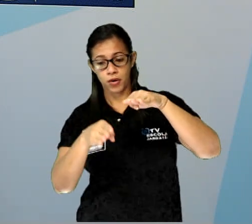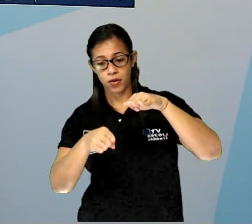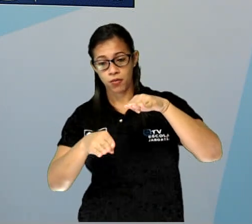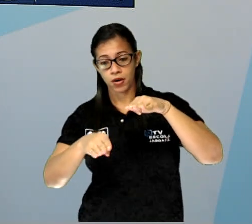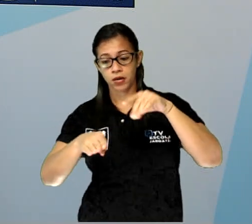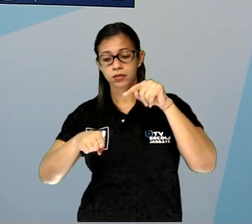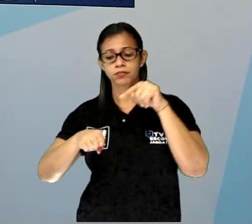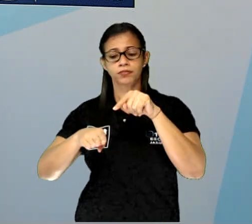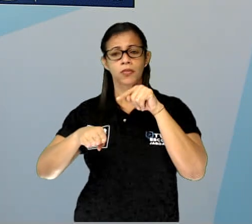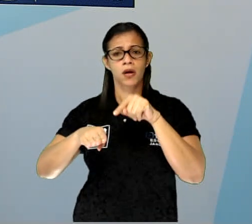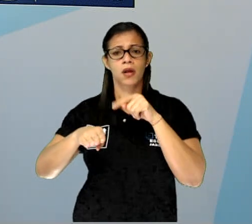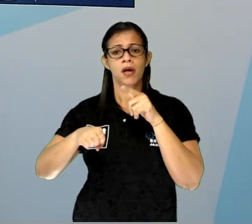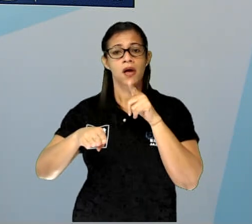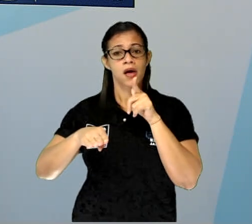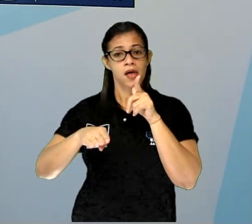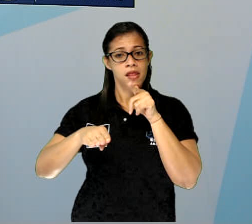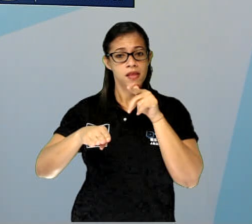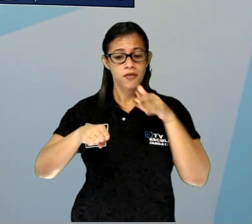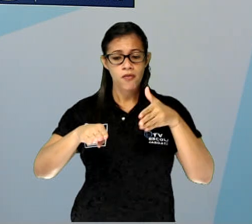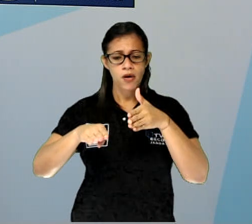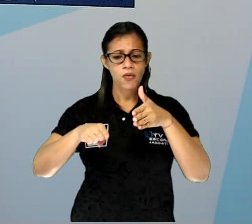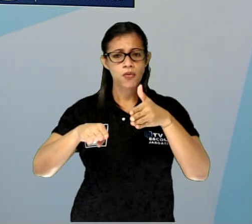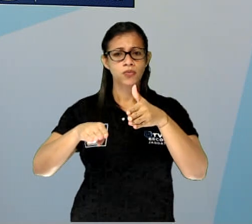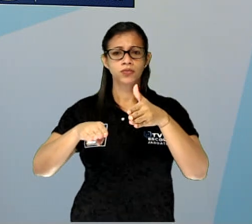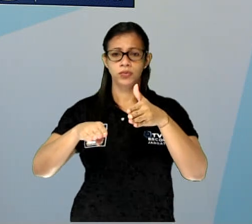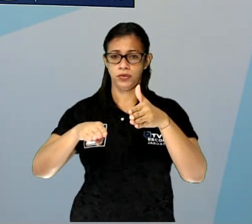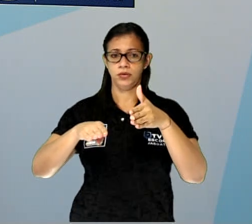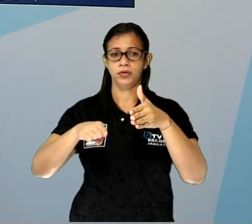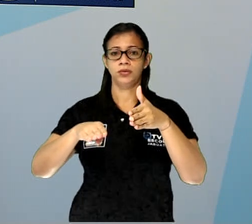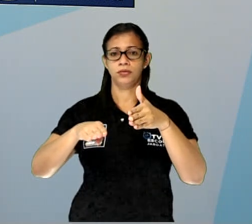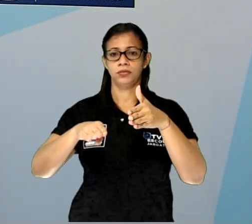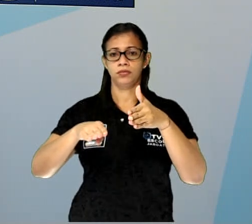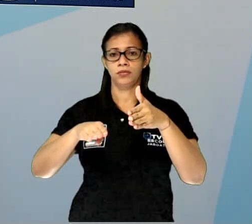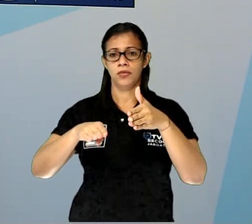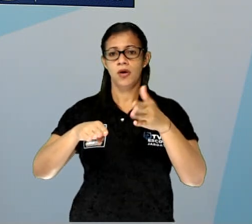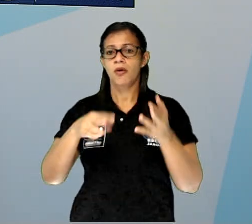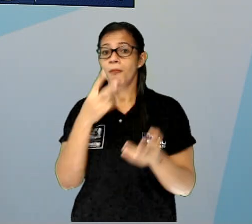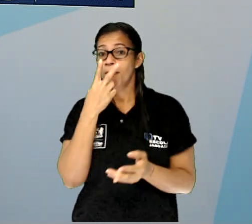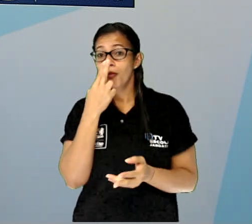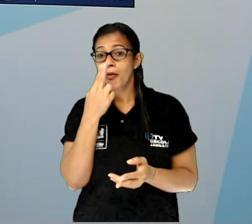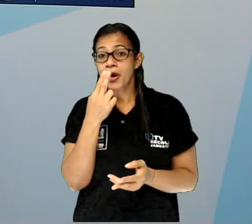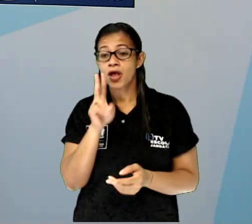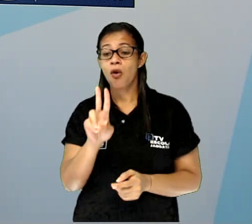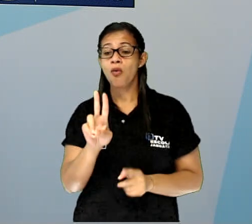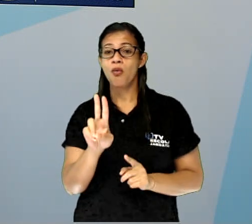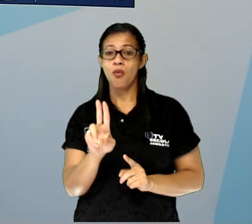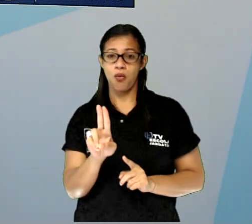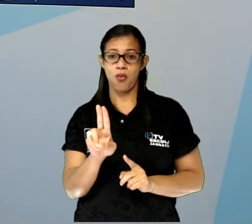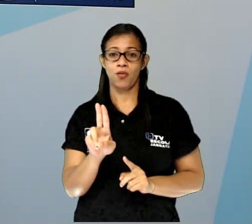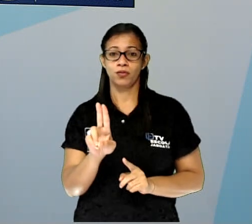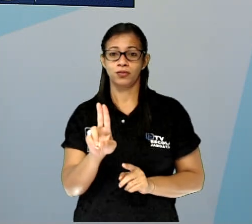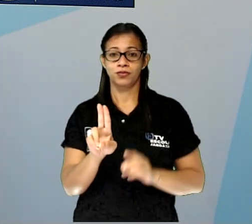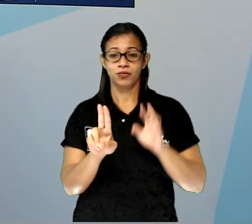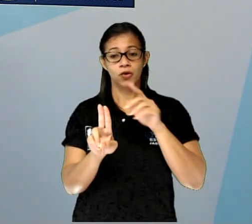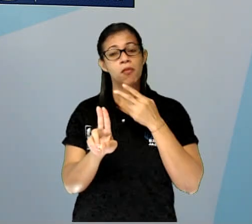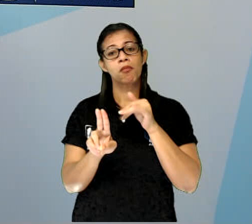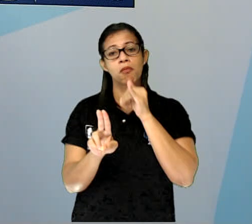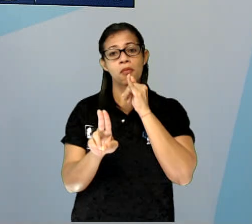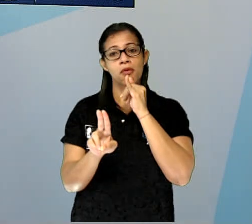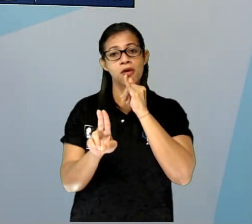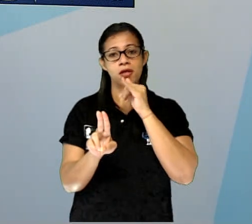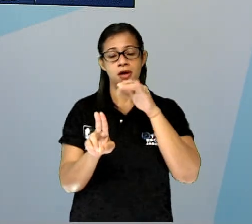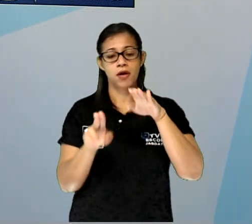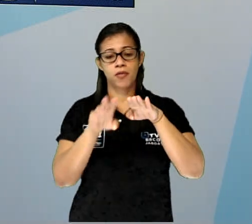rio vai deixar o relevo em formato de U ou de V, nós chamamos de vale,